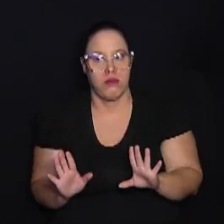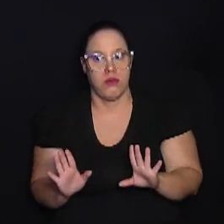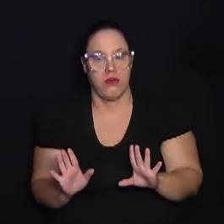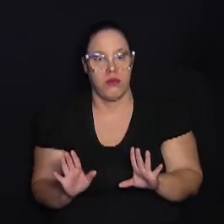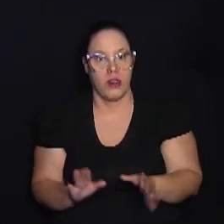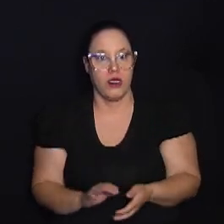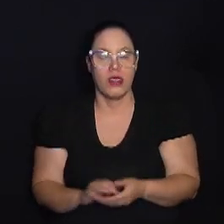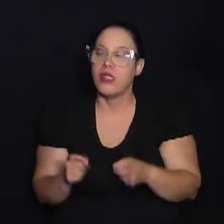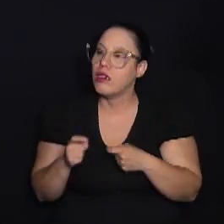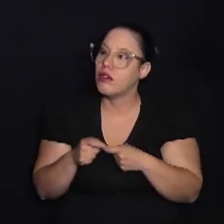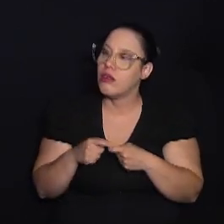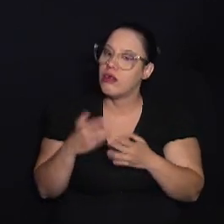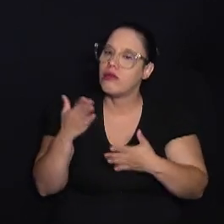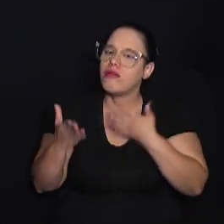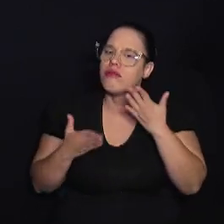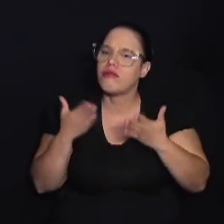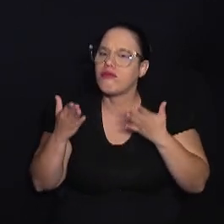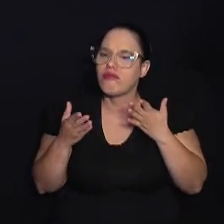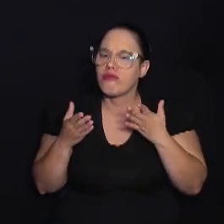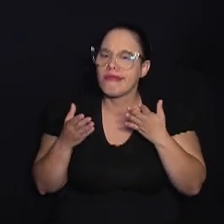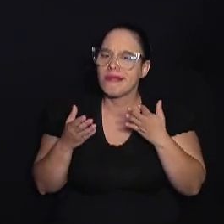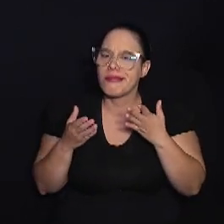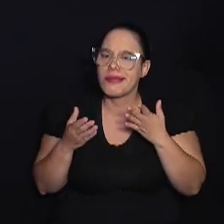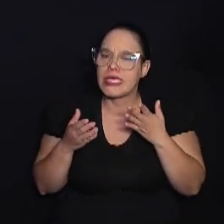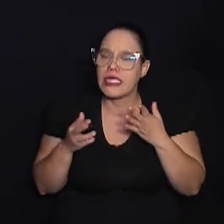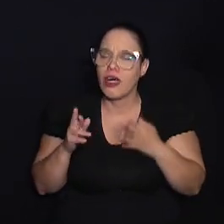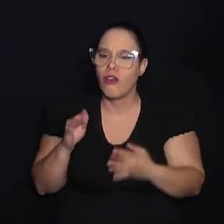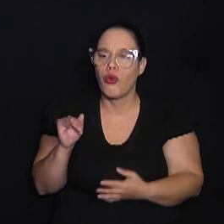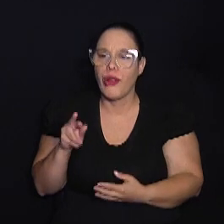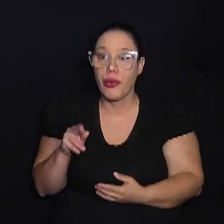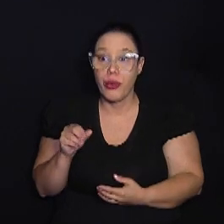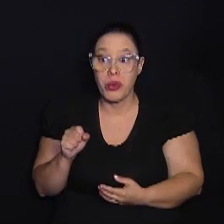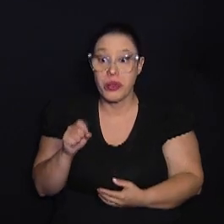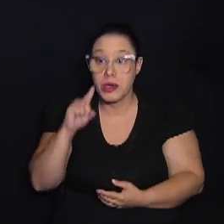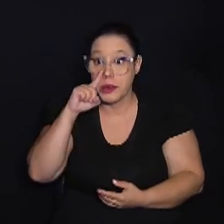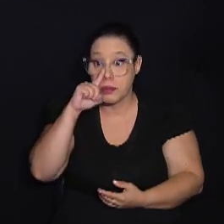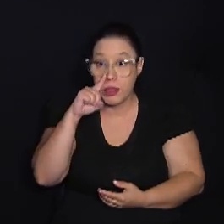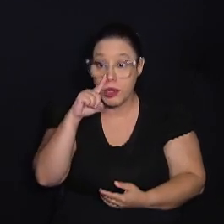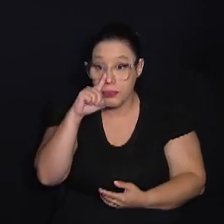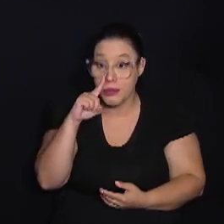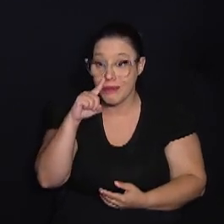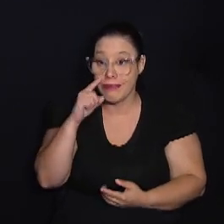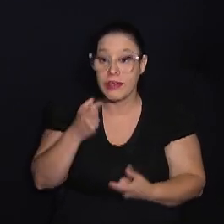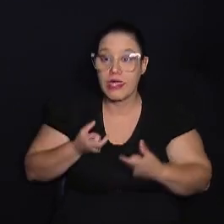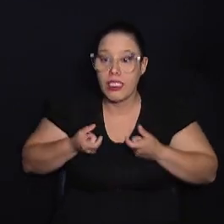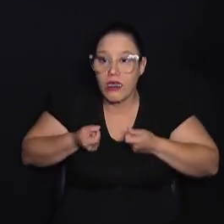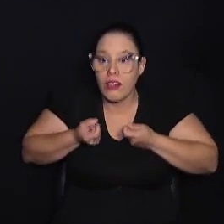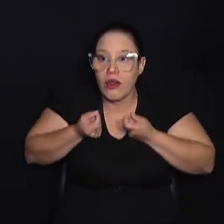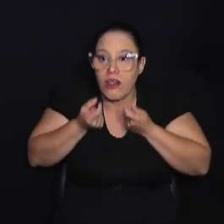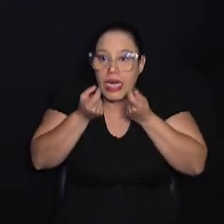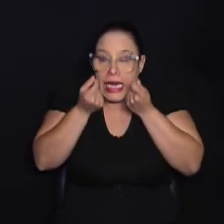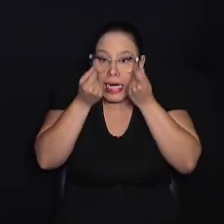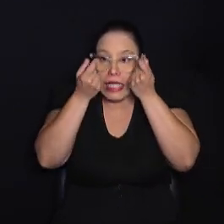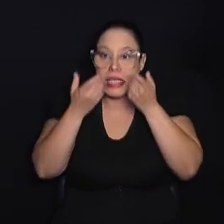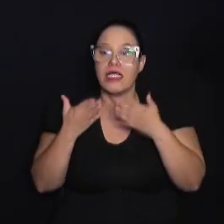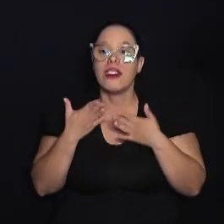E doutora, quais seriam aí os principais fatores de risco para o câncer de cabeça e